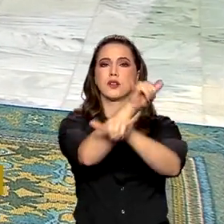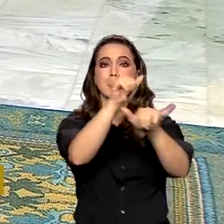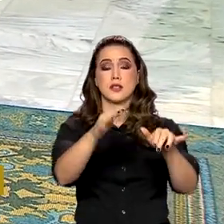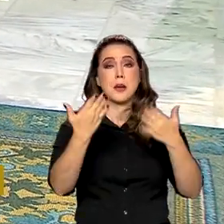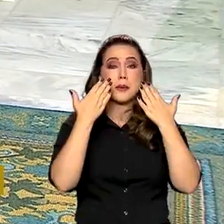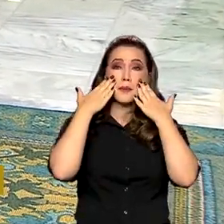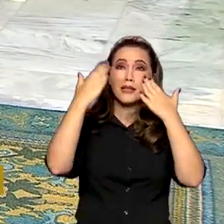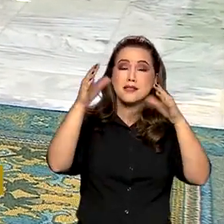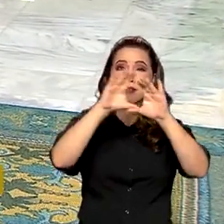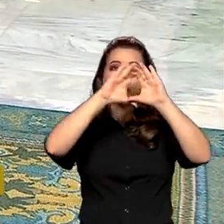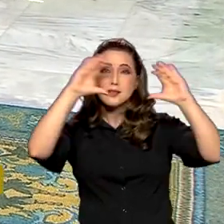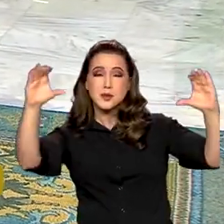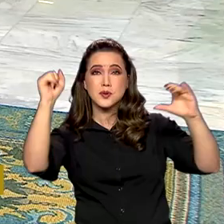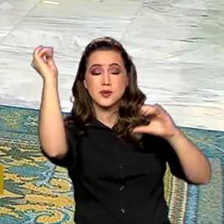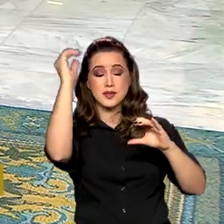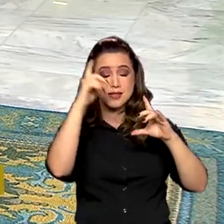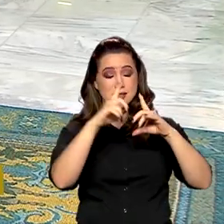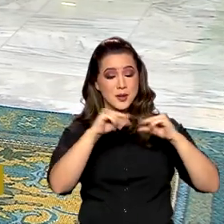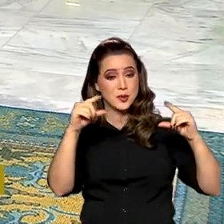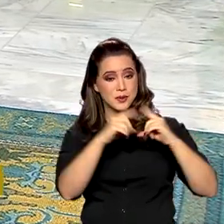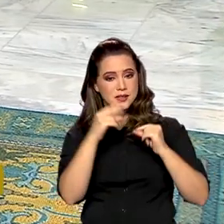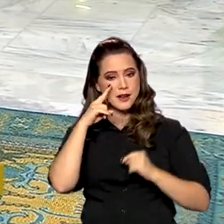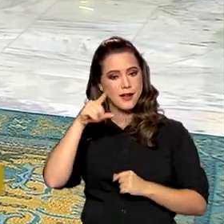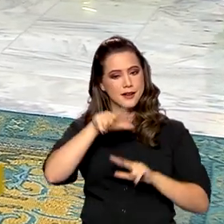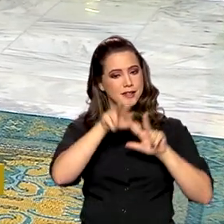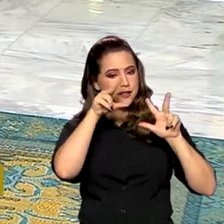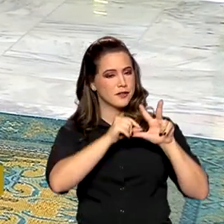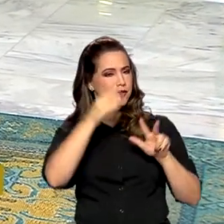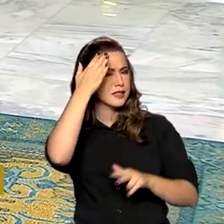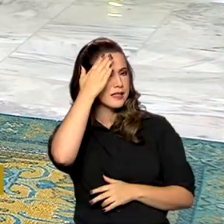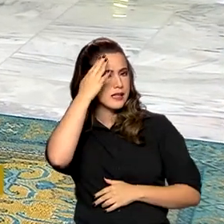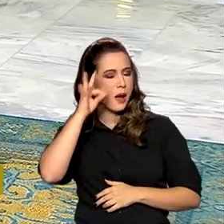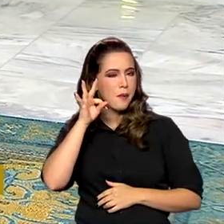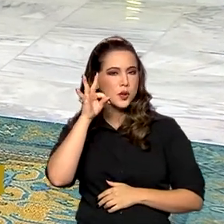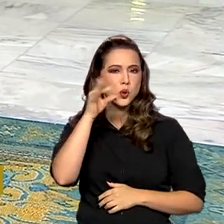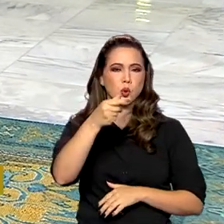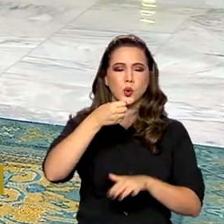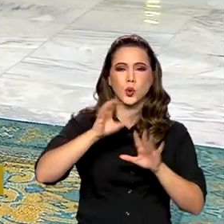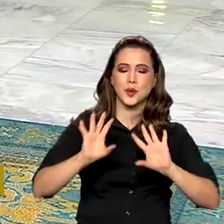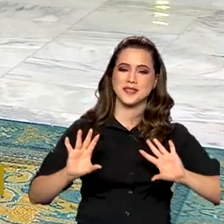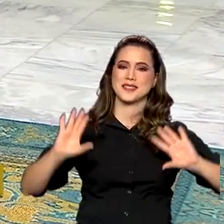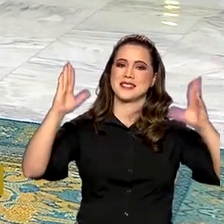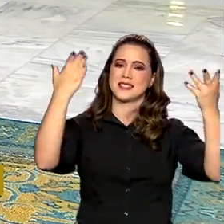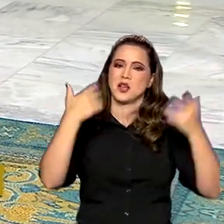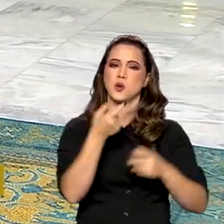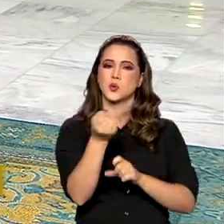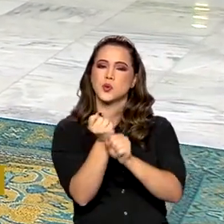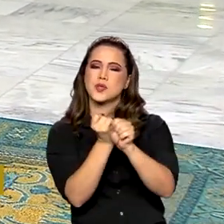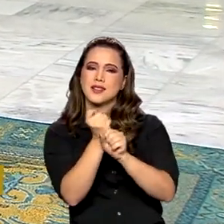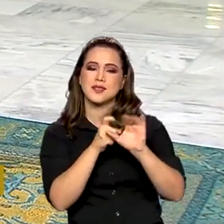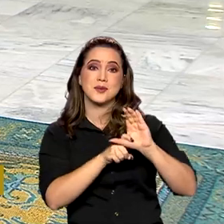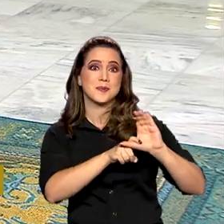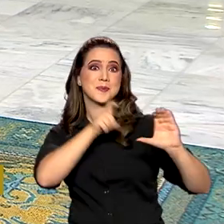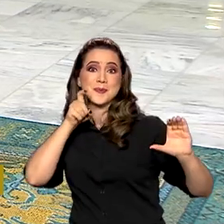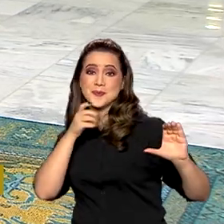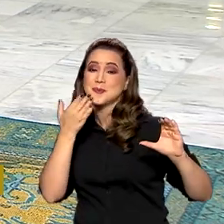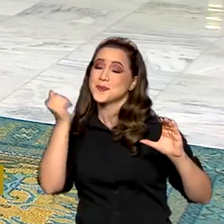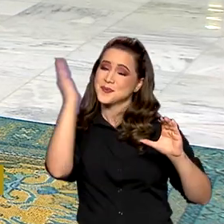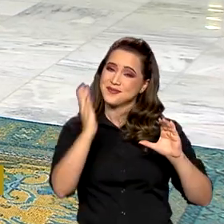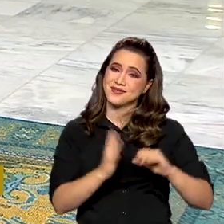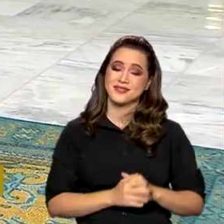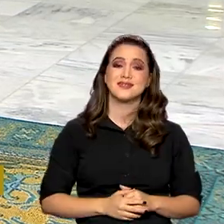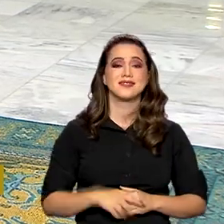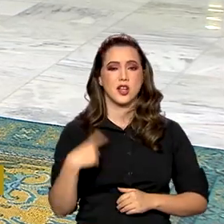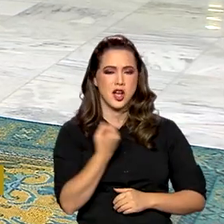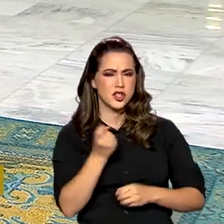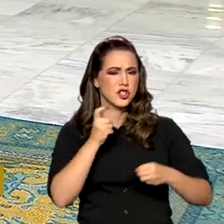show no céu de Brasília. Só aqui na TV Brasil, você fica por dentro de todas as celebrações desse bicentenário da independência do Brasil.